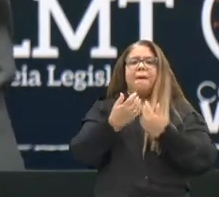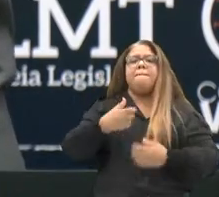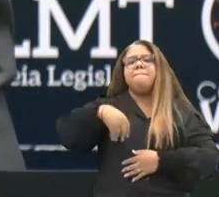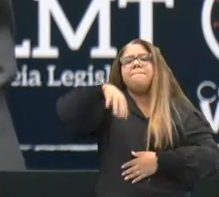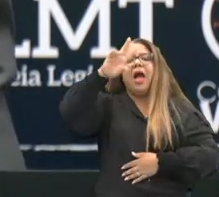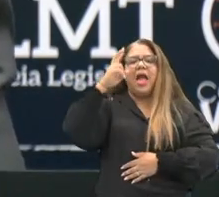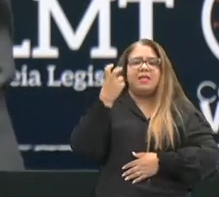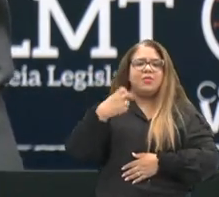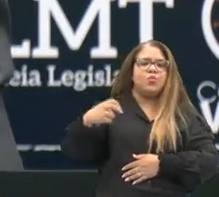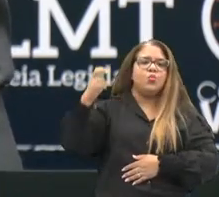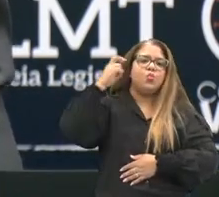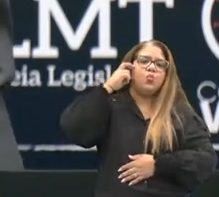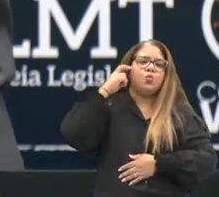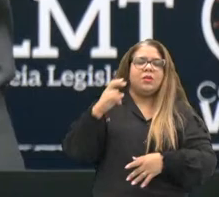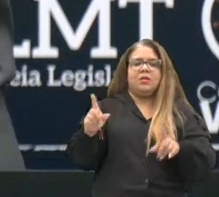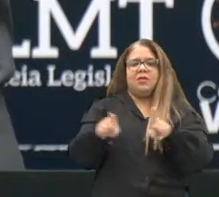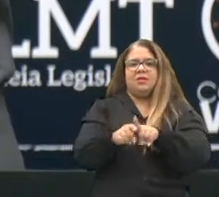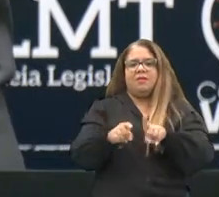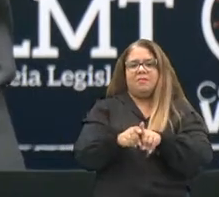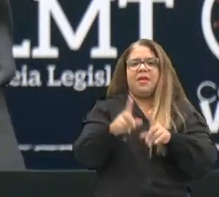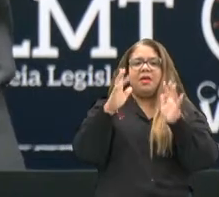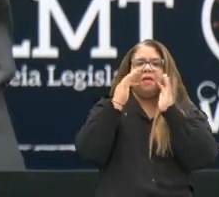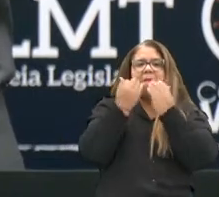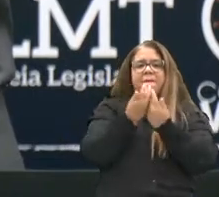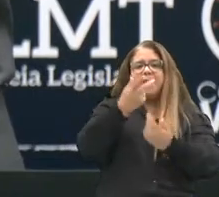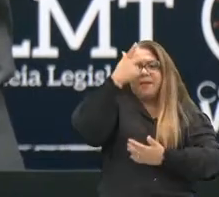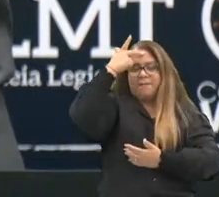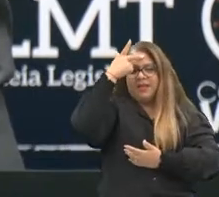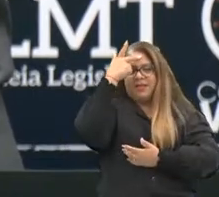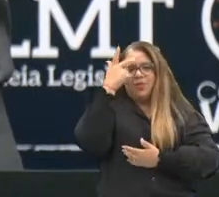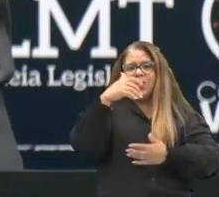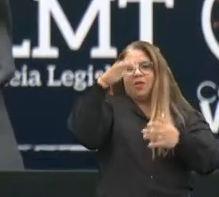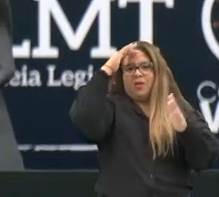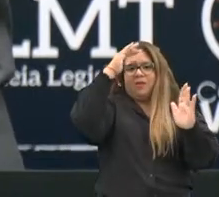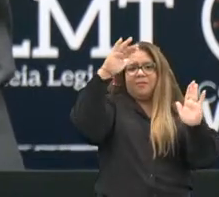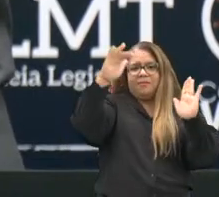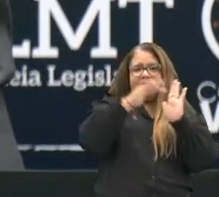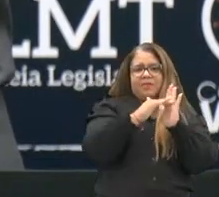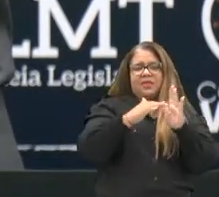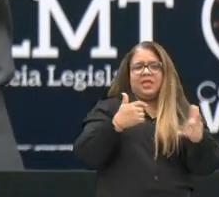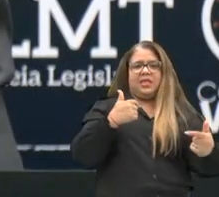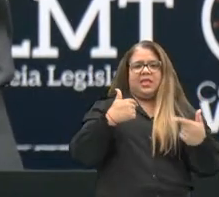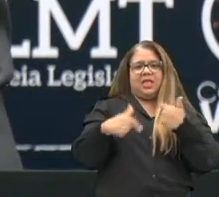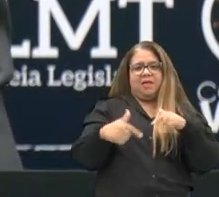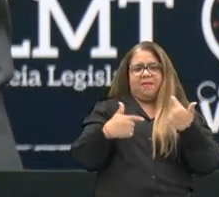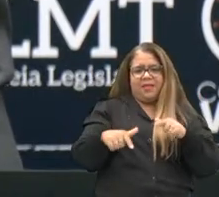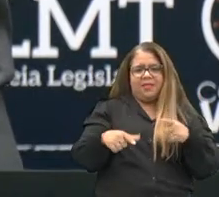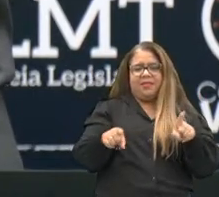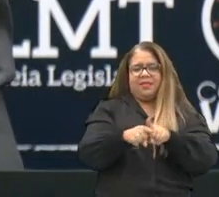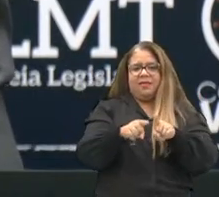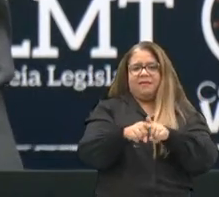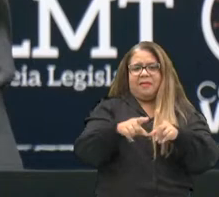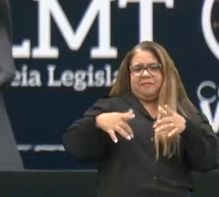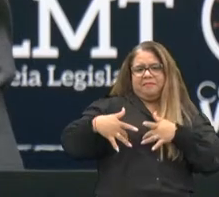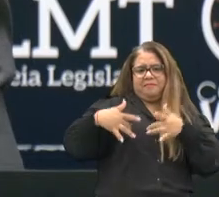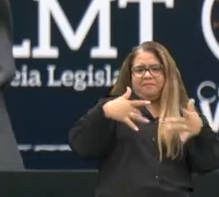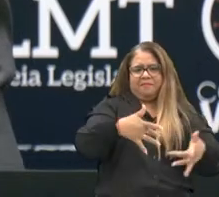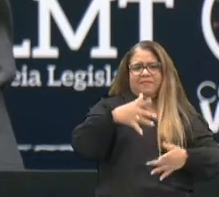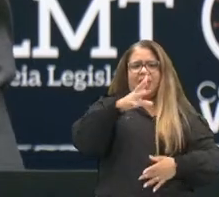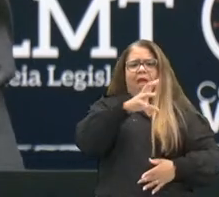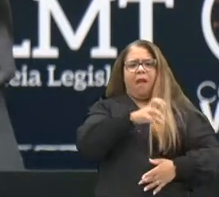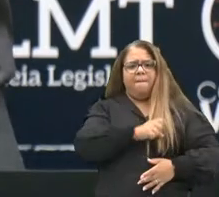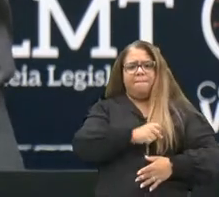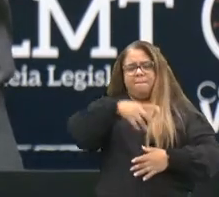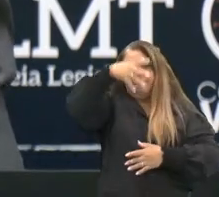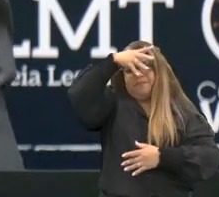muito mais que tradicional, uma família de pessoas honradas, trabalhadoras, que devotam amor para Mato Grosso e